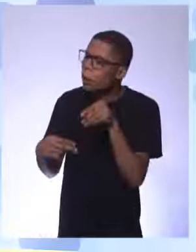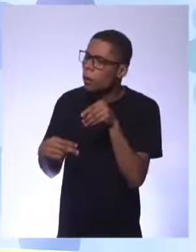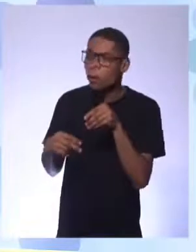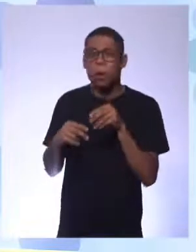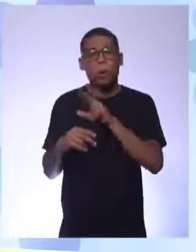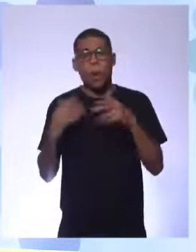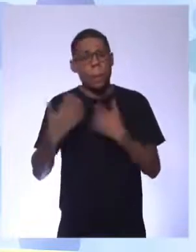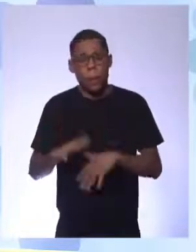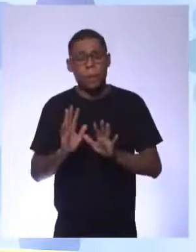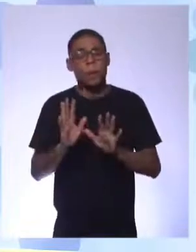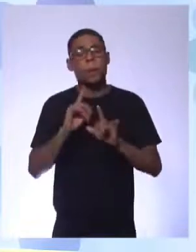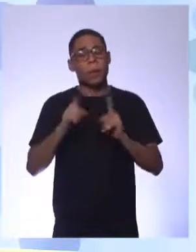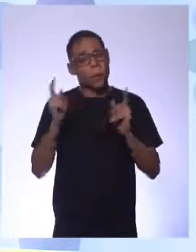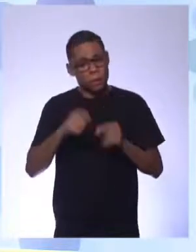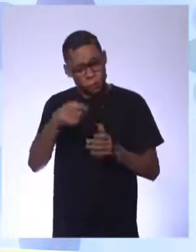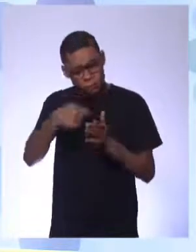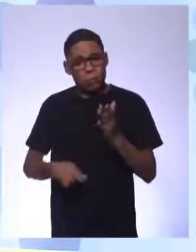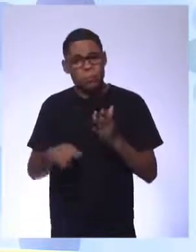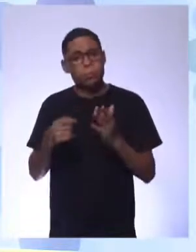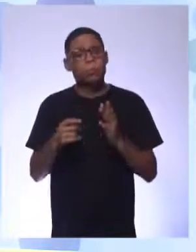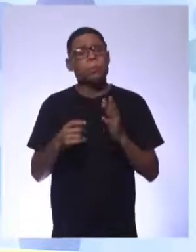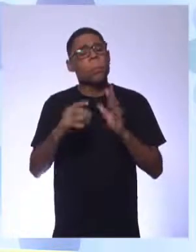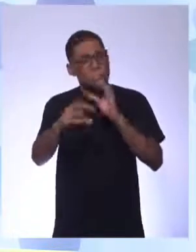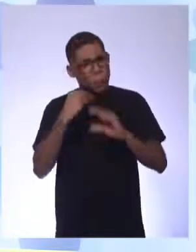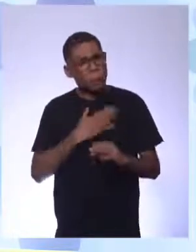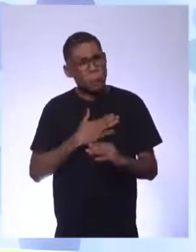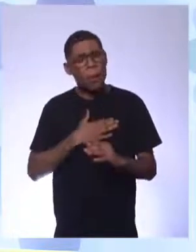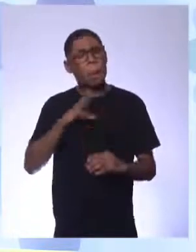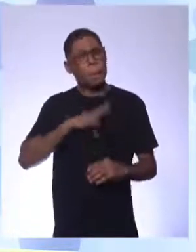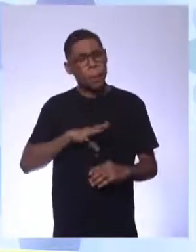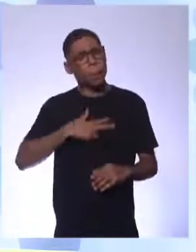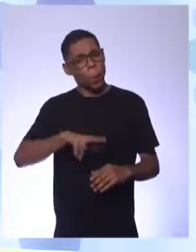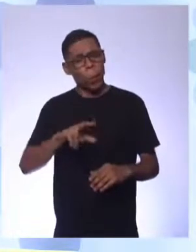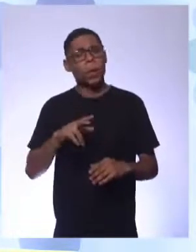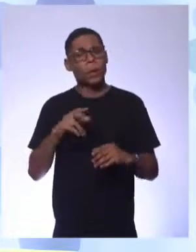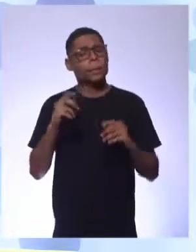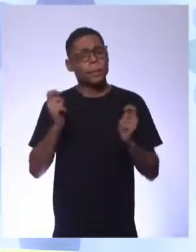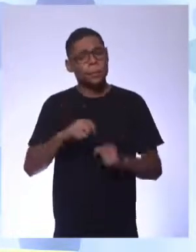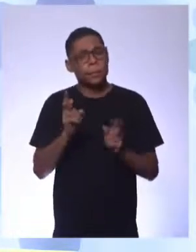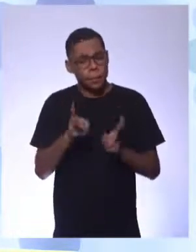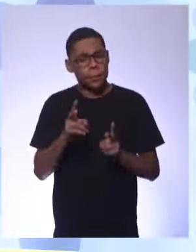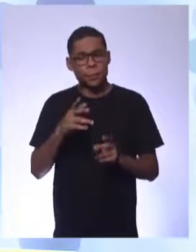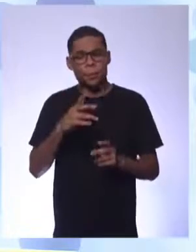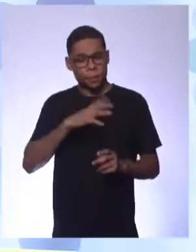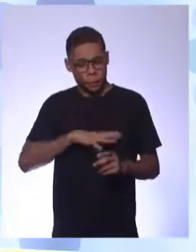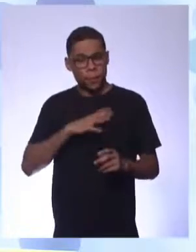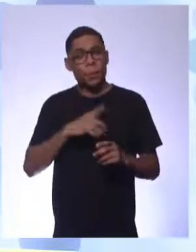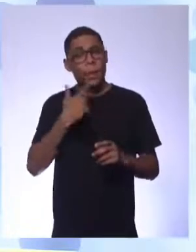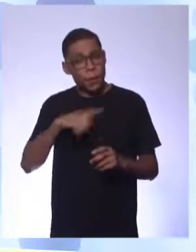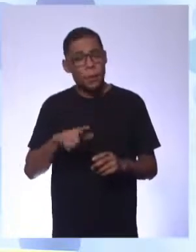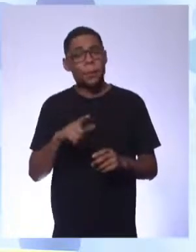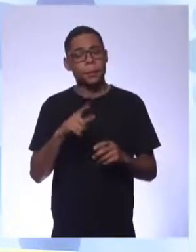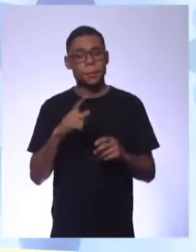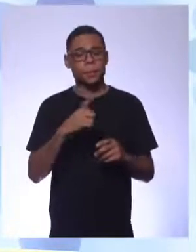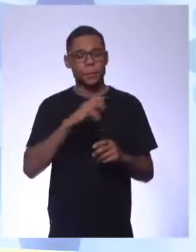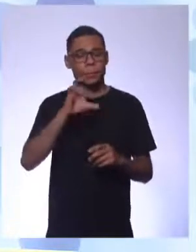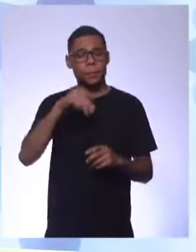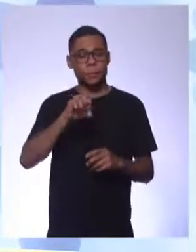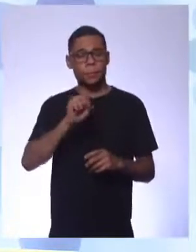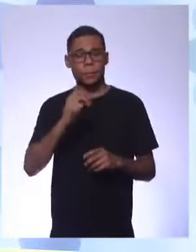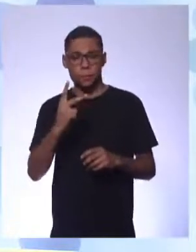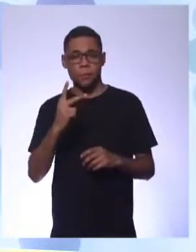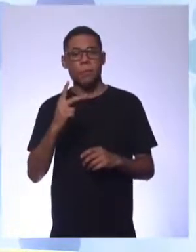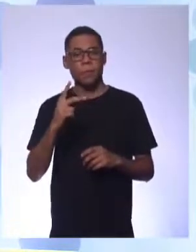prova, você pode fazer seu texto e pedir para as pessoas lerem. Mande para nós, língua portuguesa, CMSP, _EM, e a gente vai ler com o